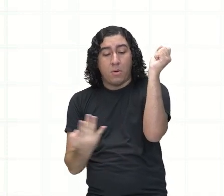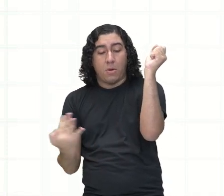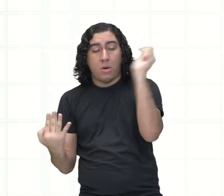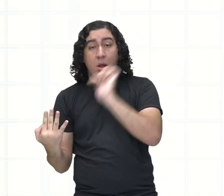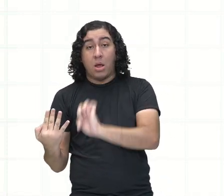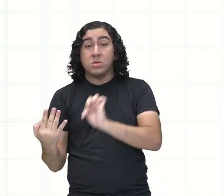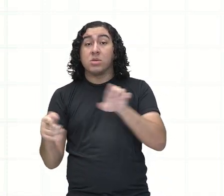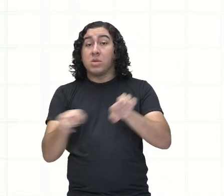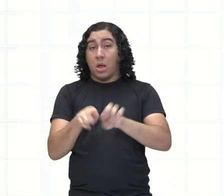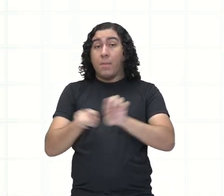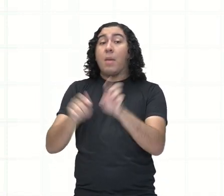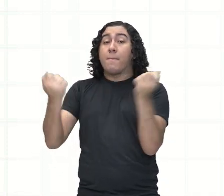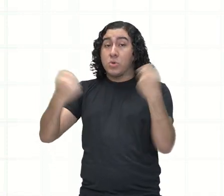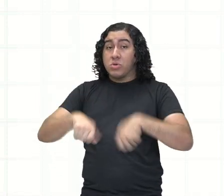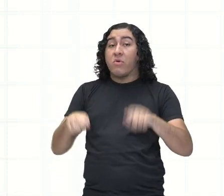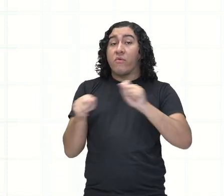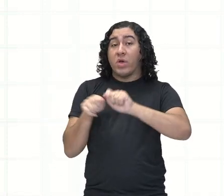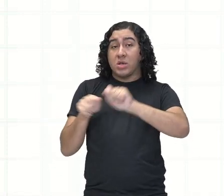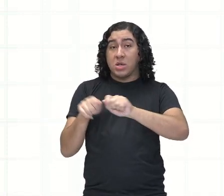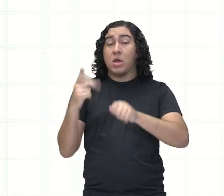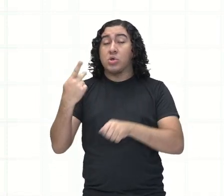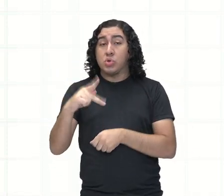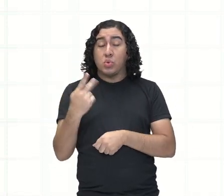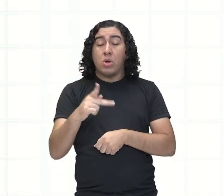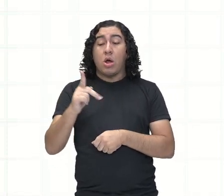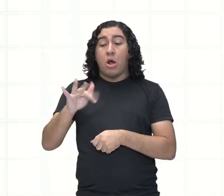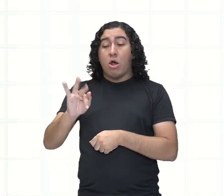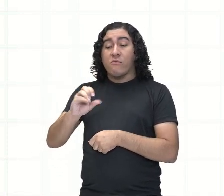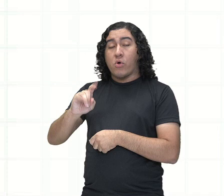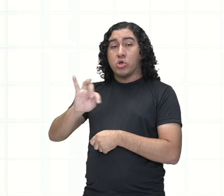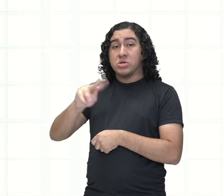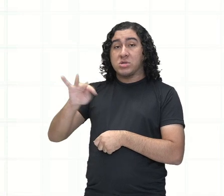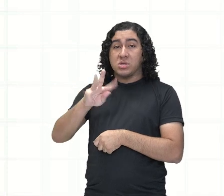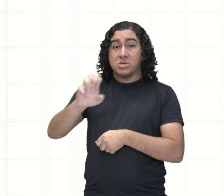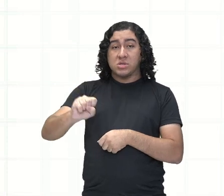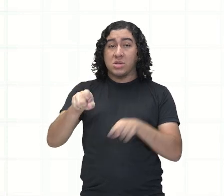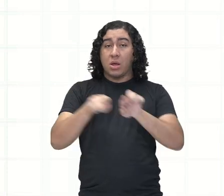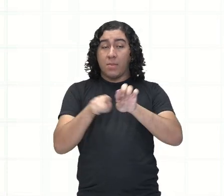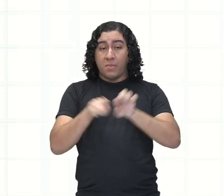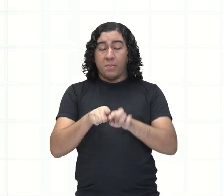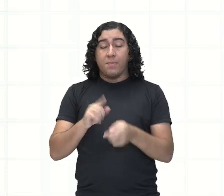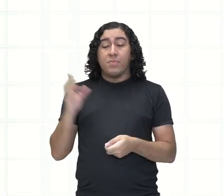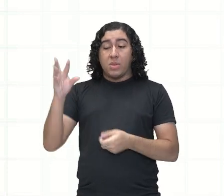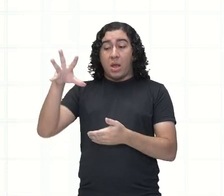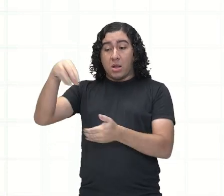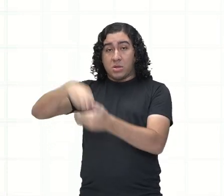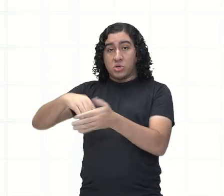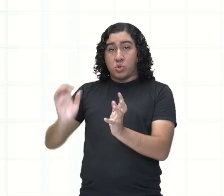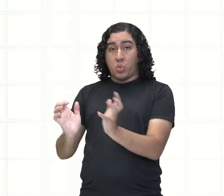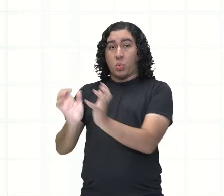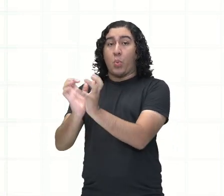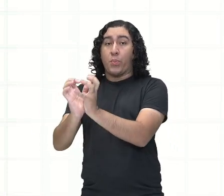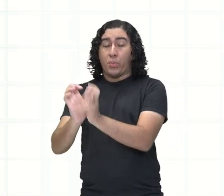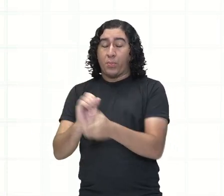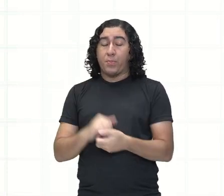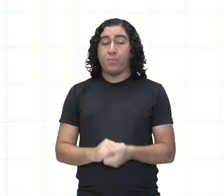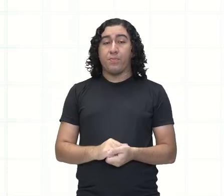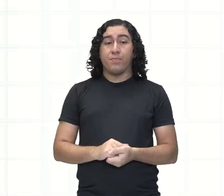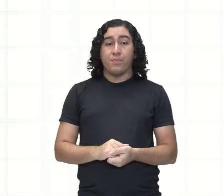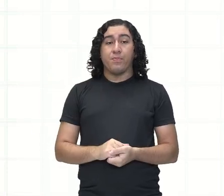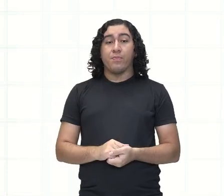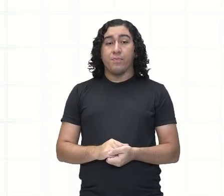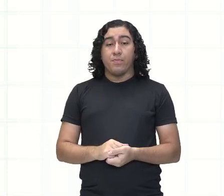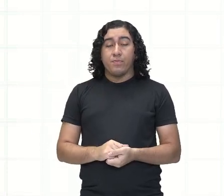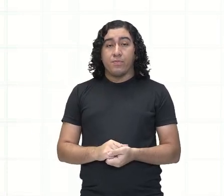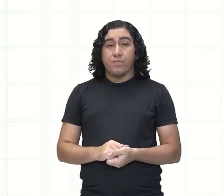ter essa capacidade de realizar fotossíntese e são organismos produtores. A partir dos organismos produtores, nós